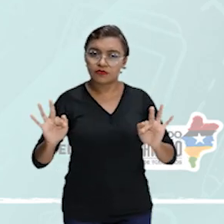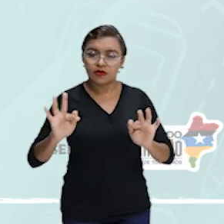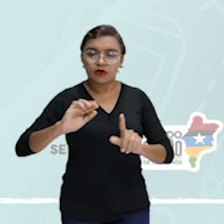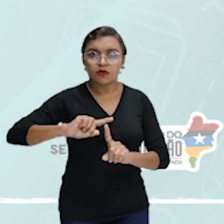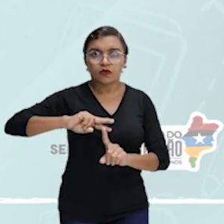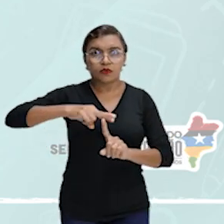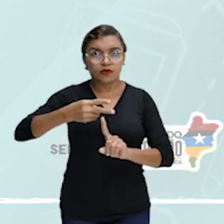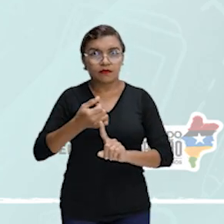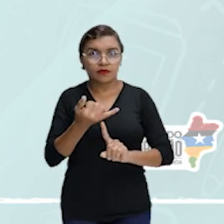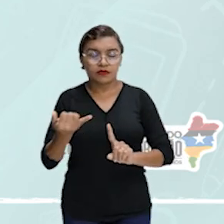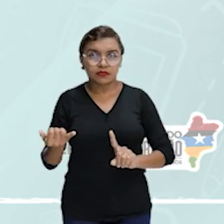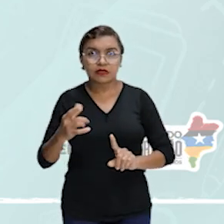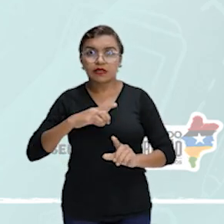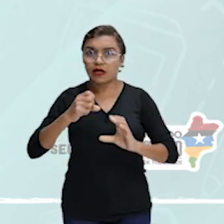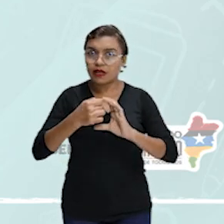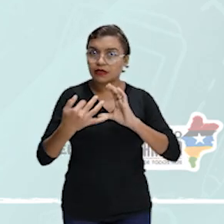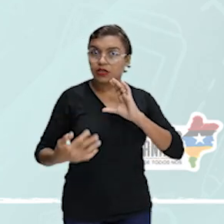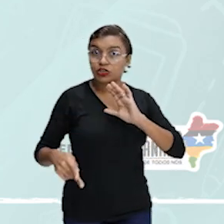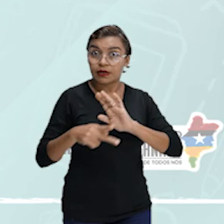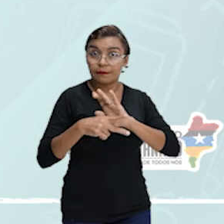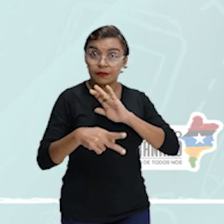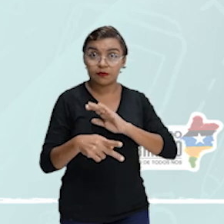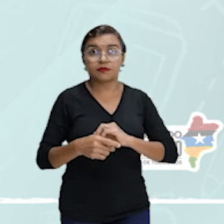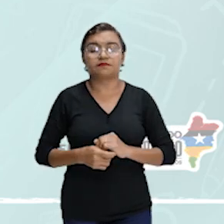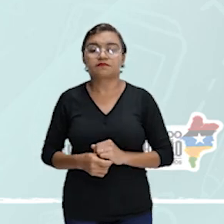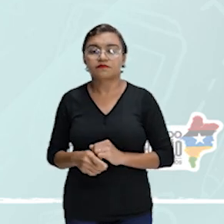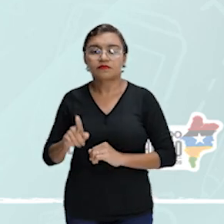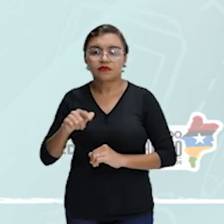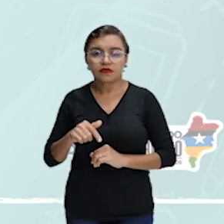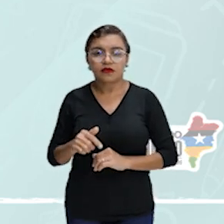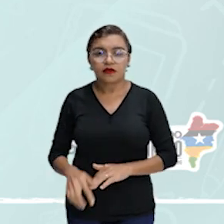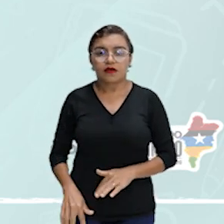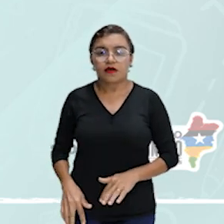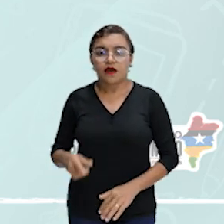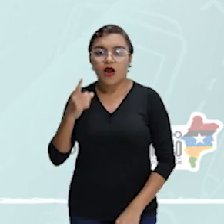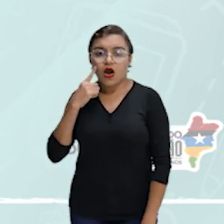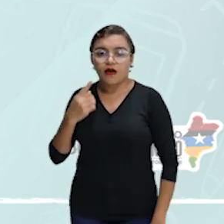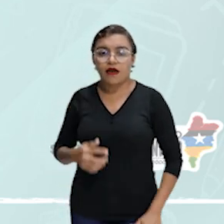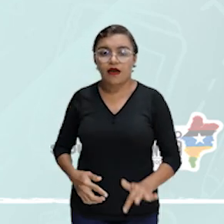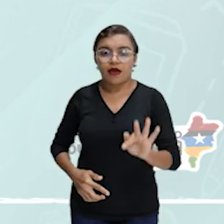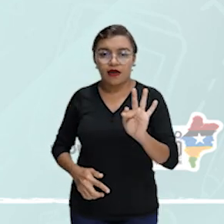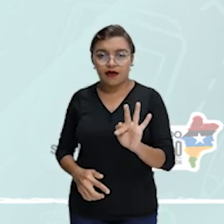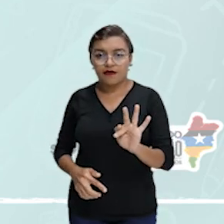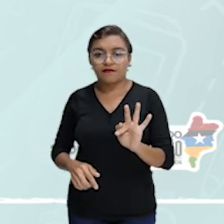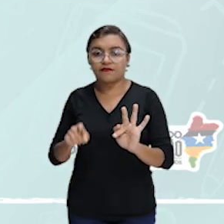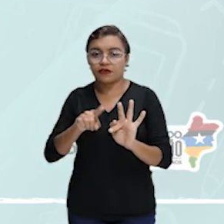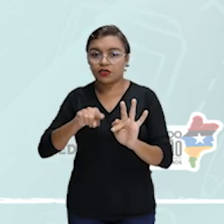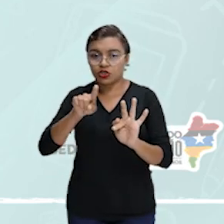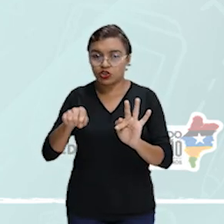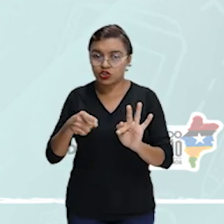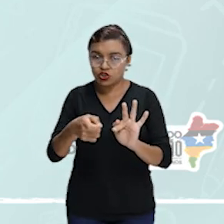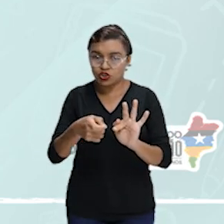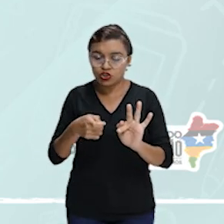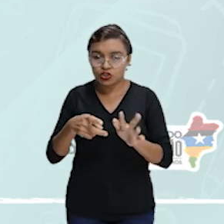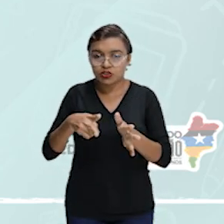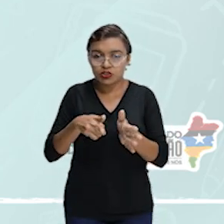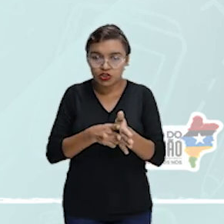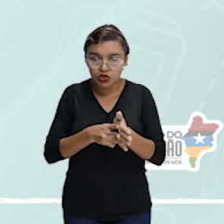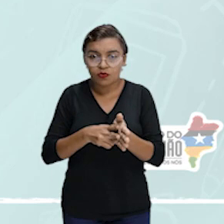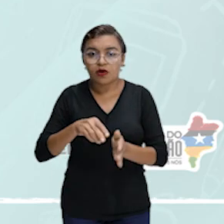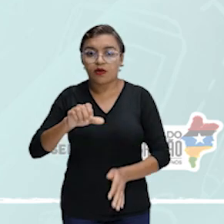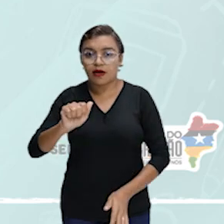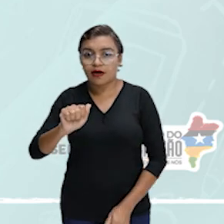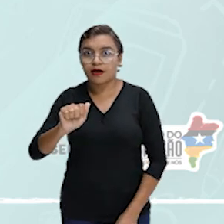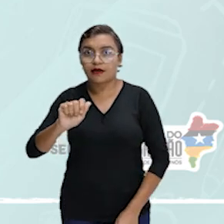forma característica. Qual é essa forma característica? F de x é igual a elevado a x. Lembra que para ser